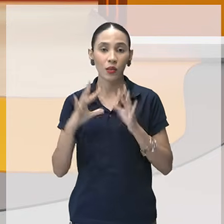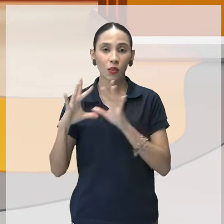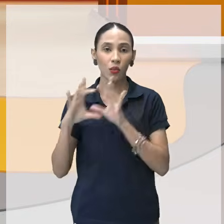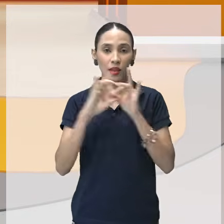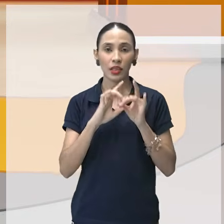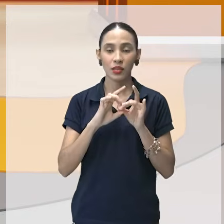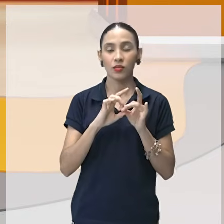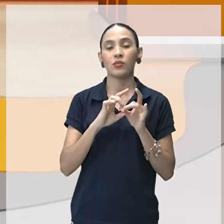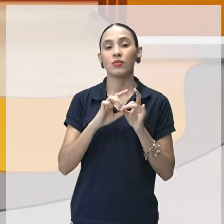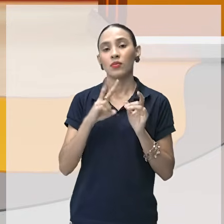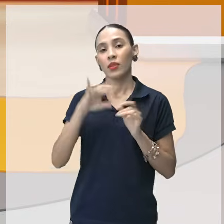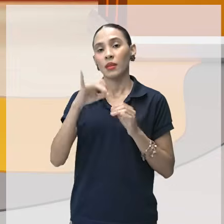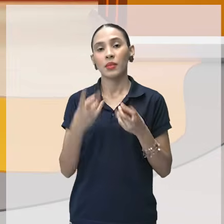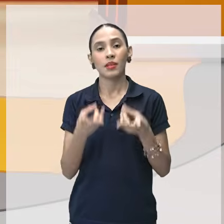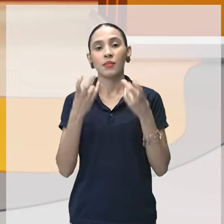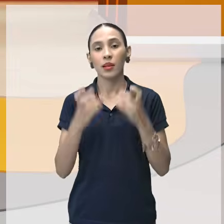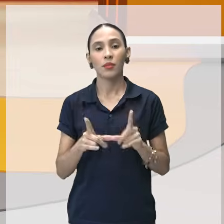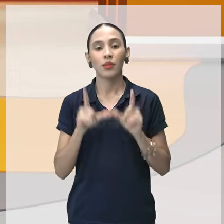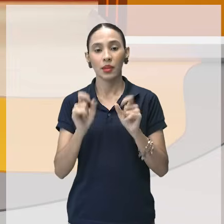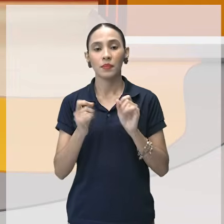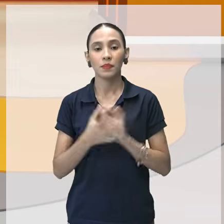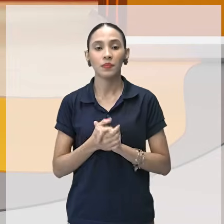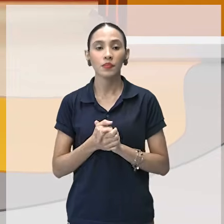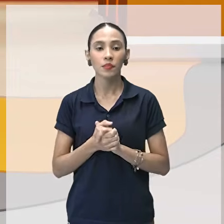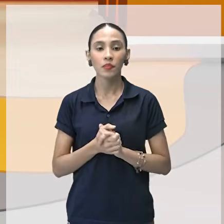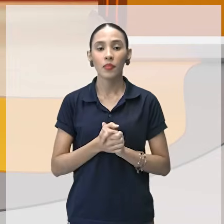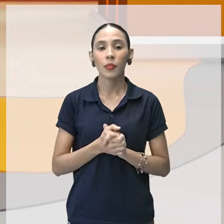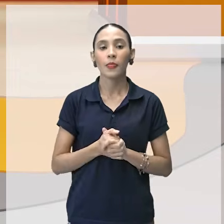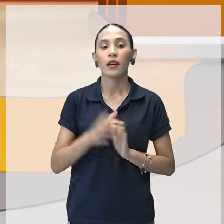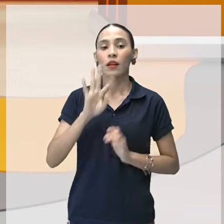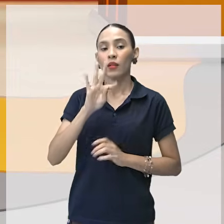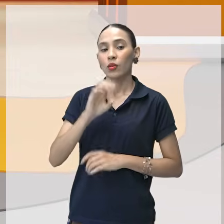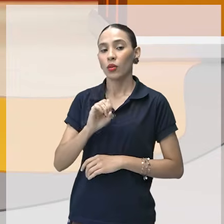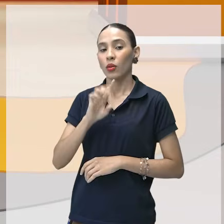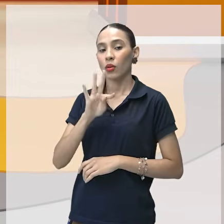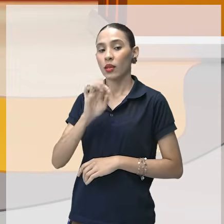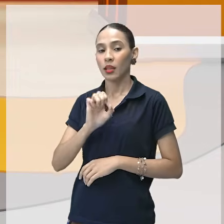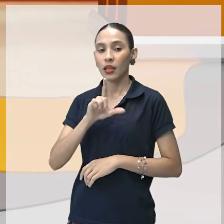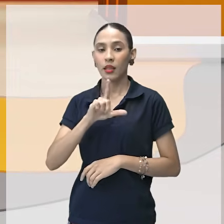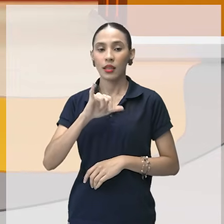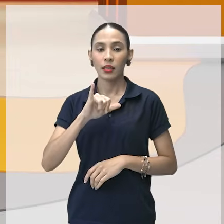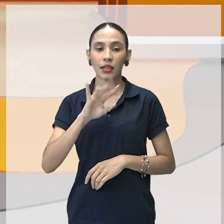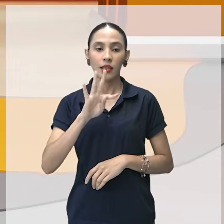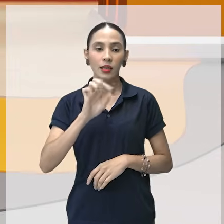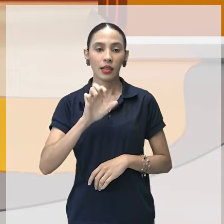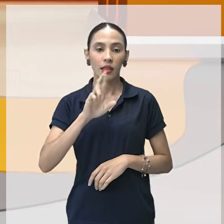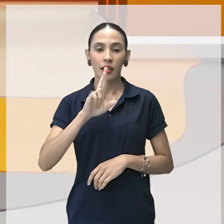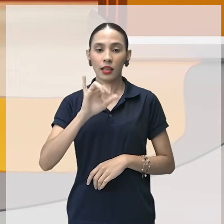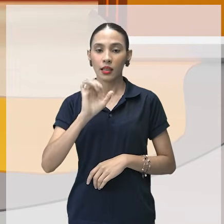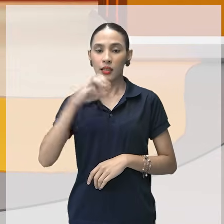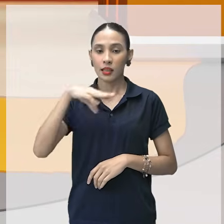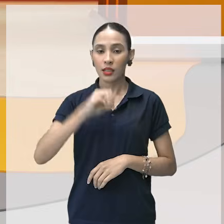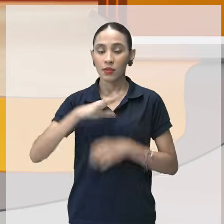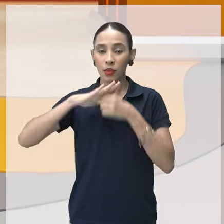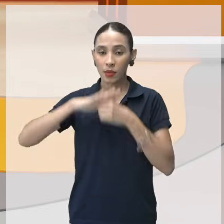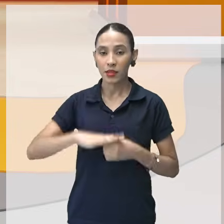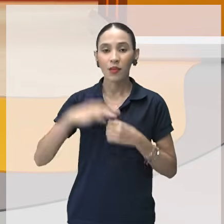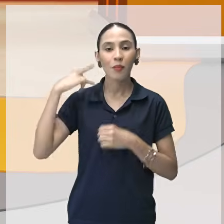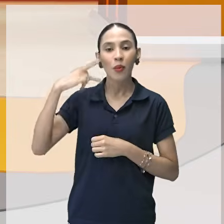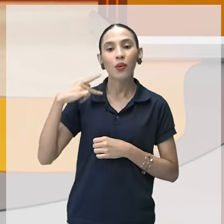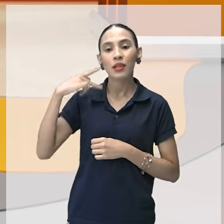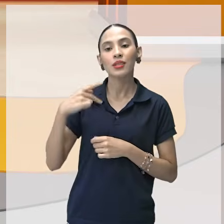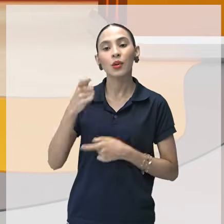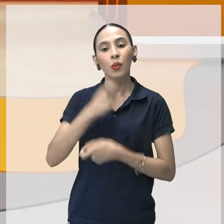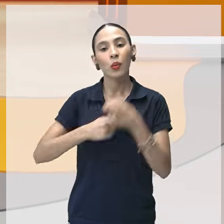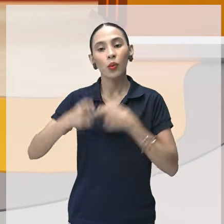vamos observar a questão do totalitarismo, em que haverá a questão da repressão política, o